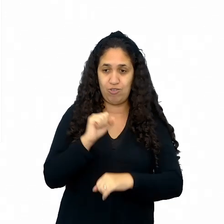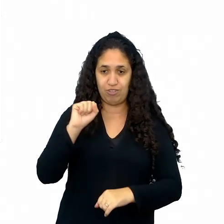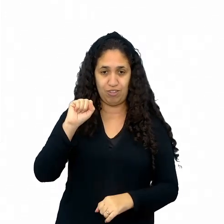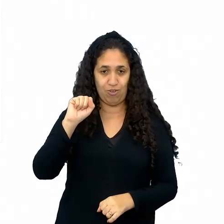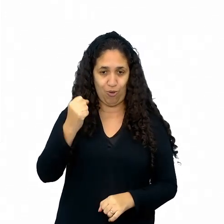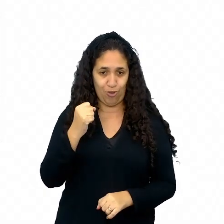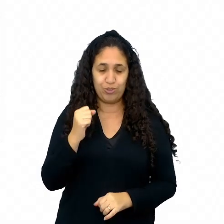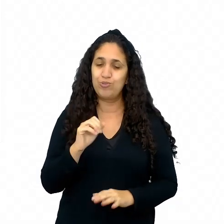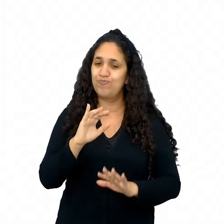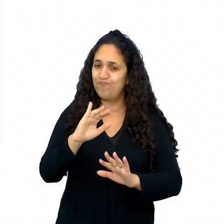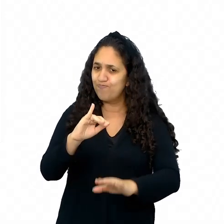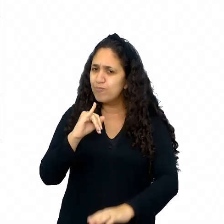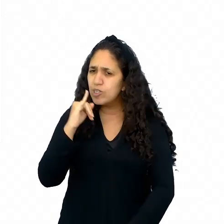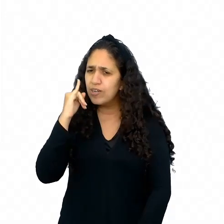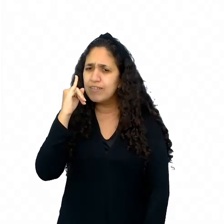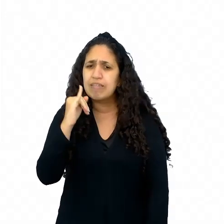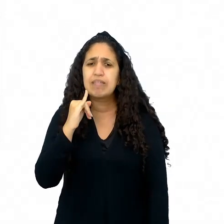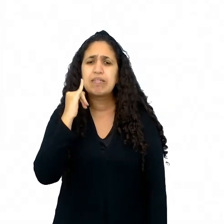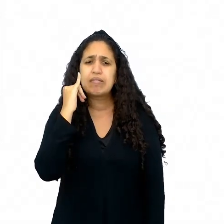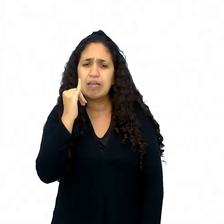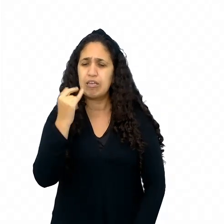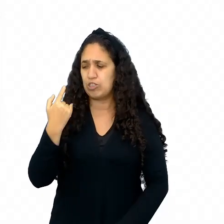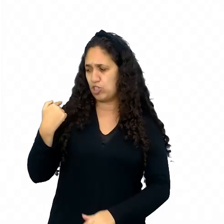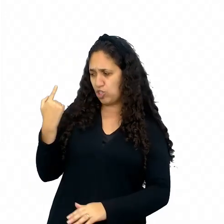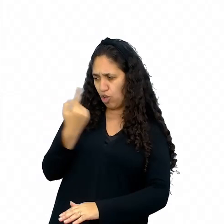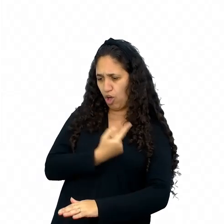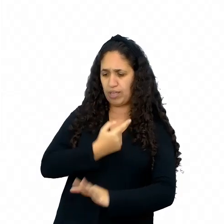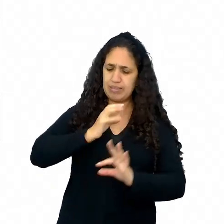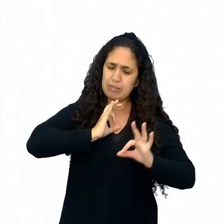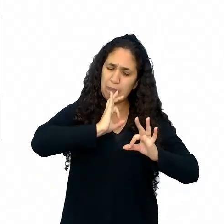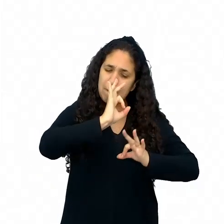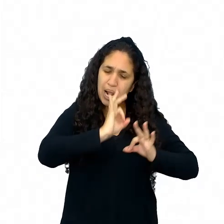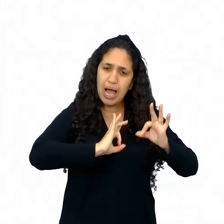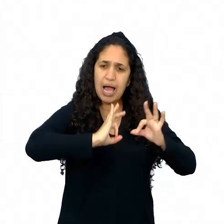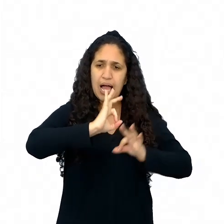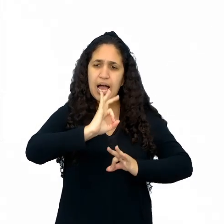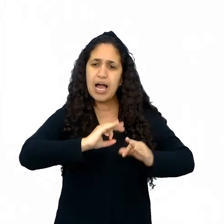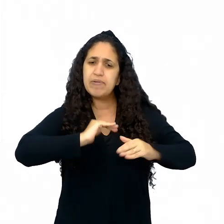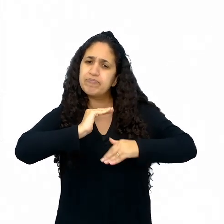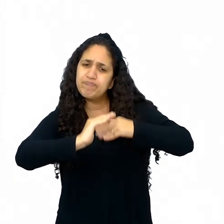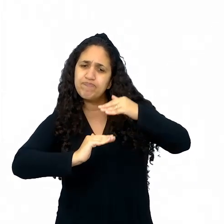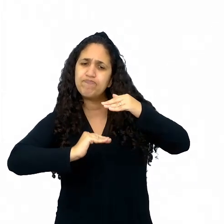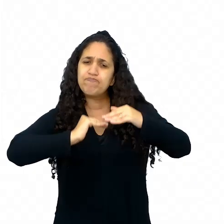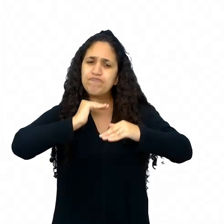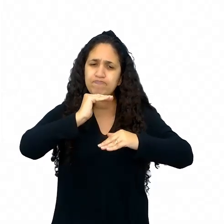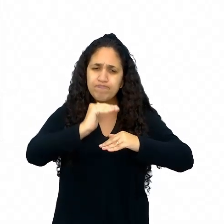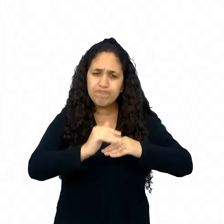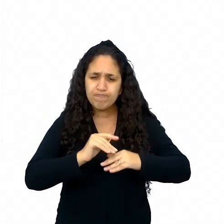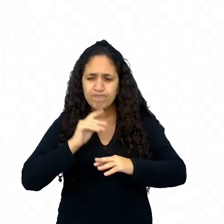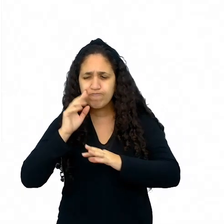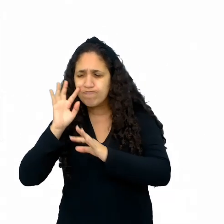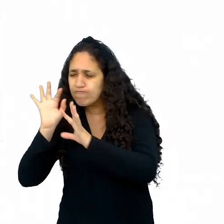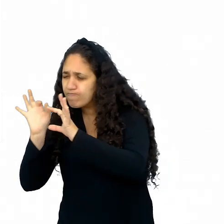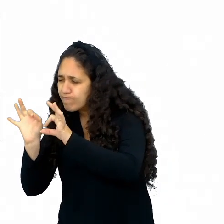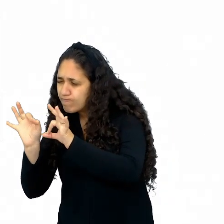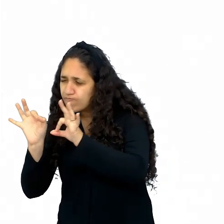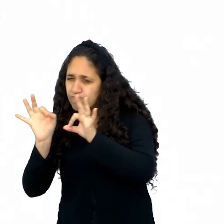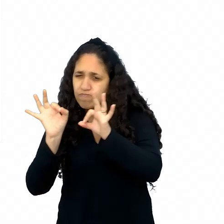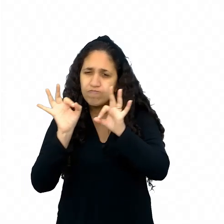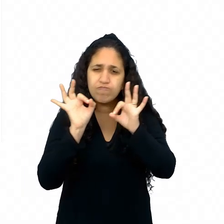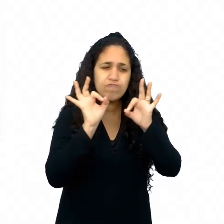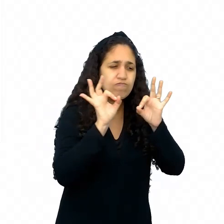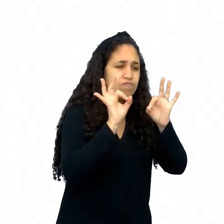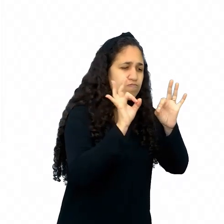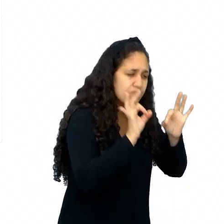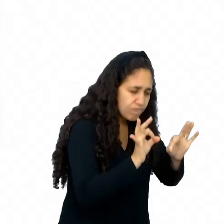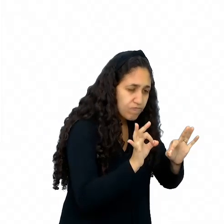importante que, ao desenvolver o nosso planejamento, esse planejamento seja acompanhado e monitorado. Será que